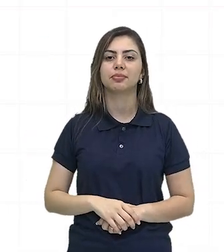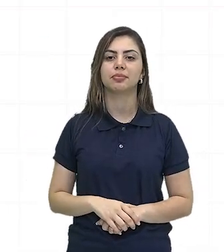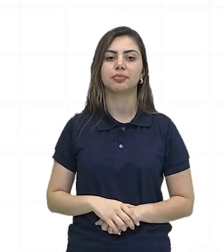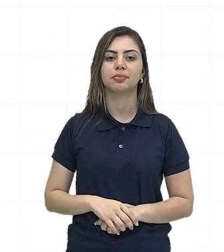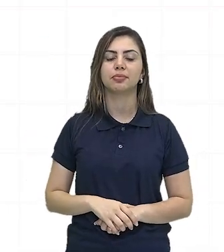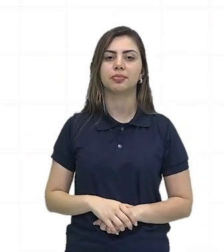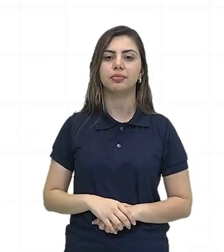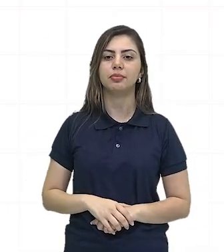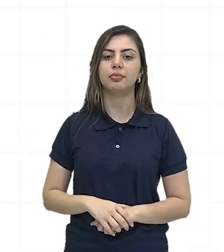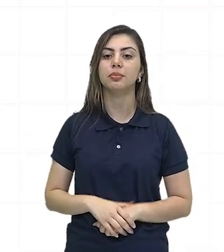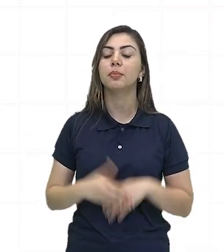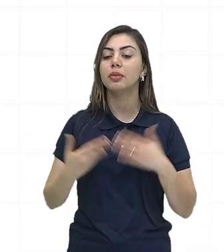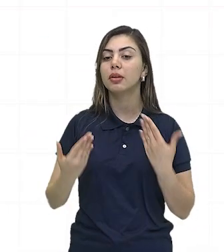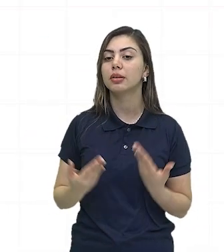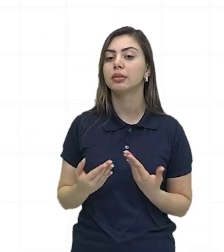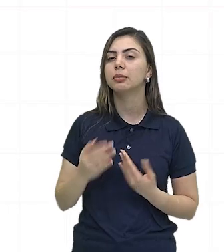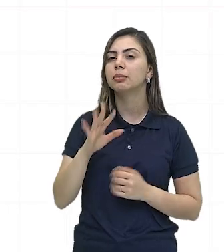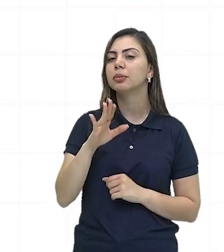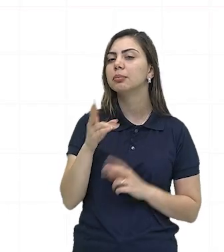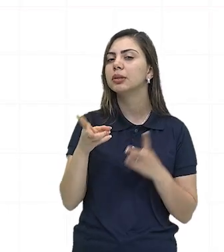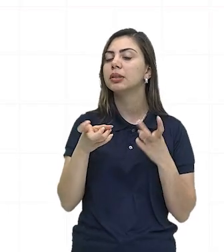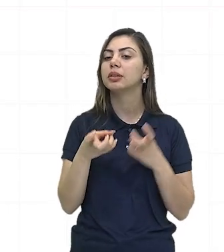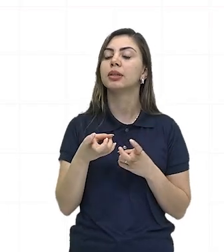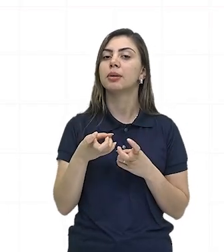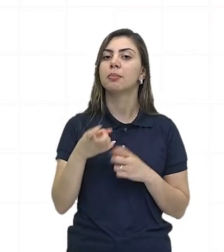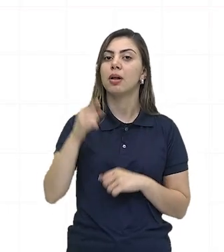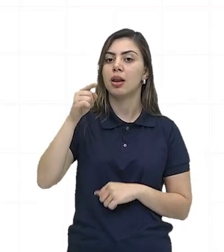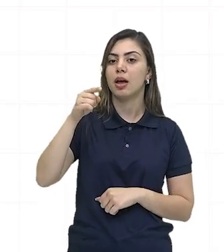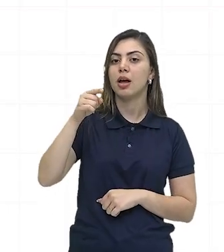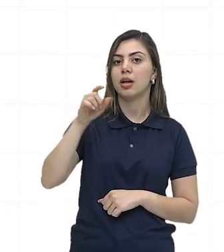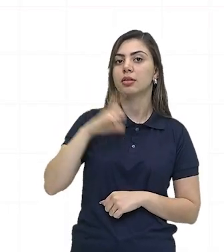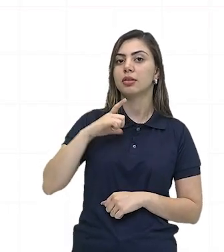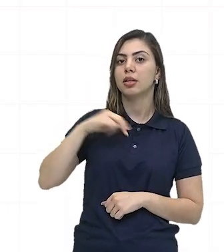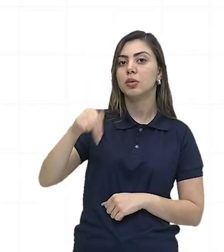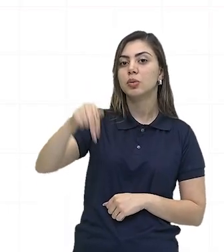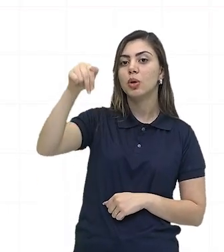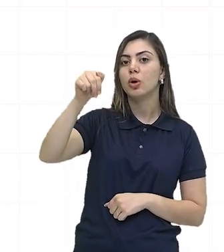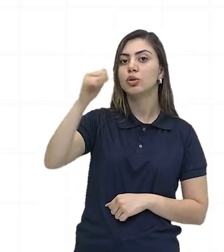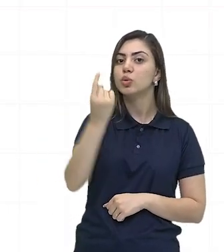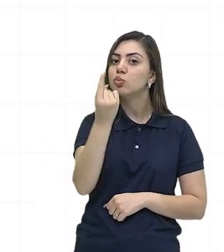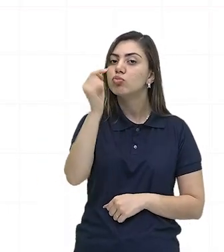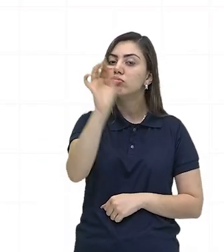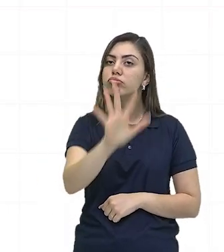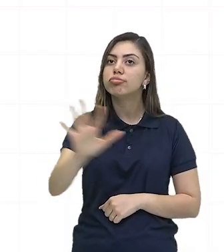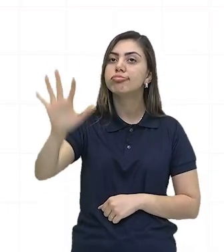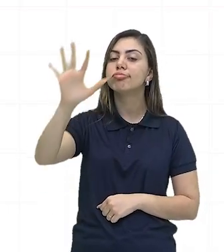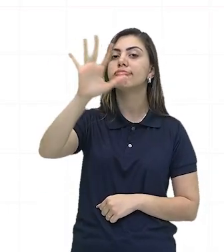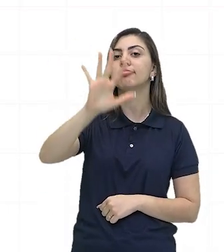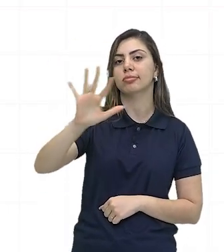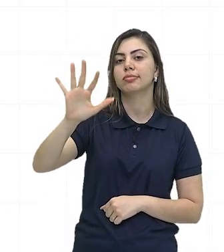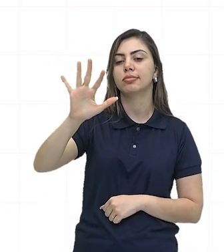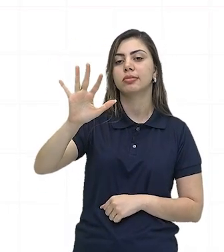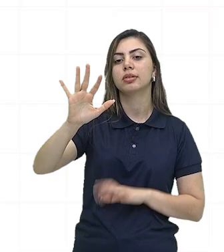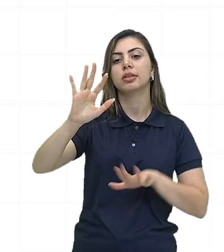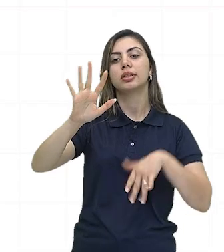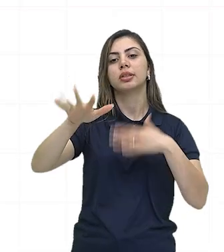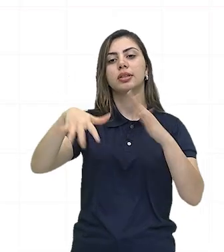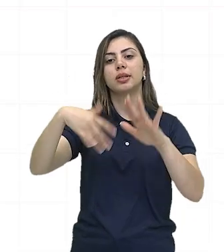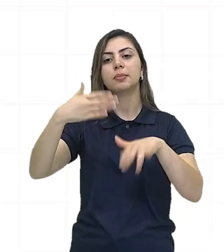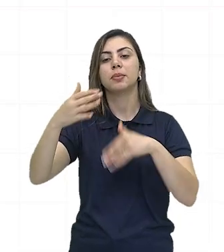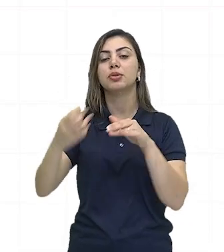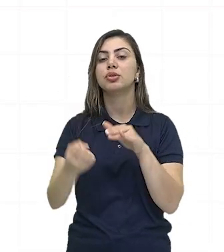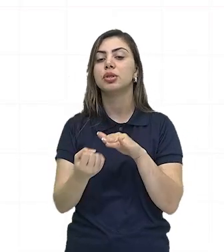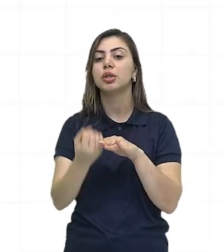Gondwana. O continente Laurásia, que mais tarde veio formar ali os continentes que